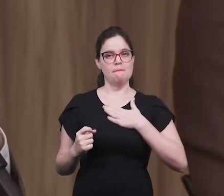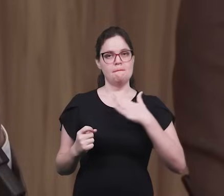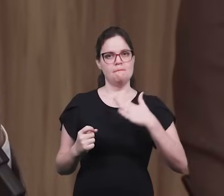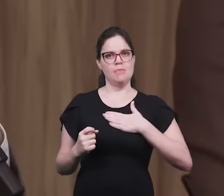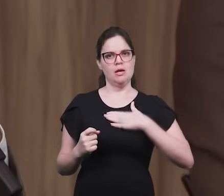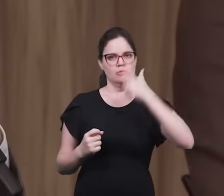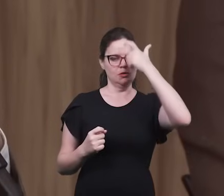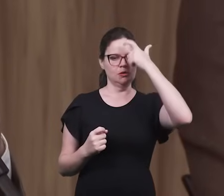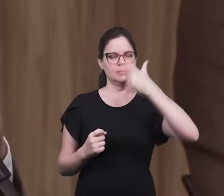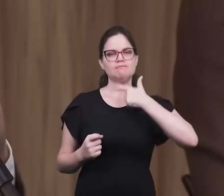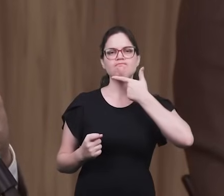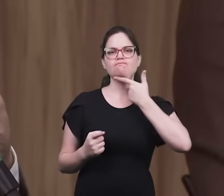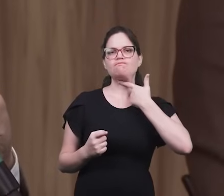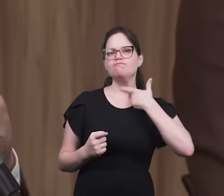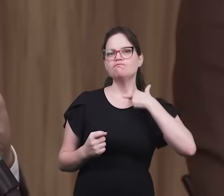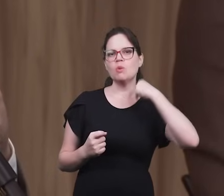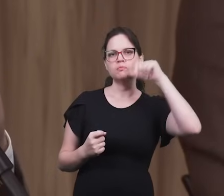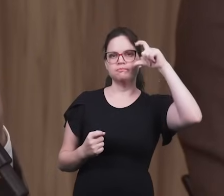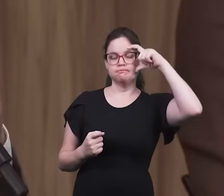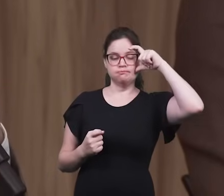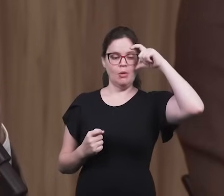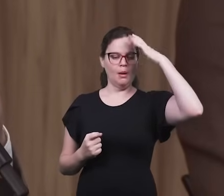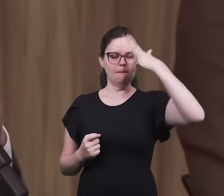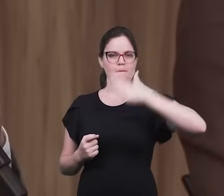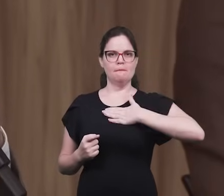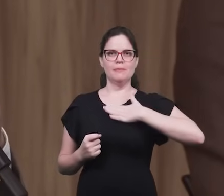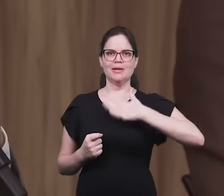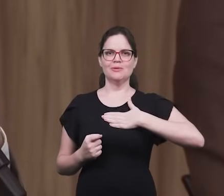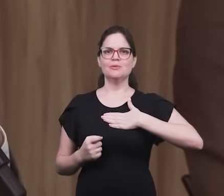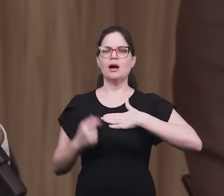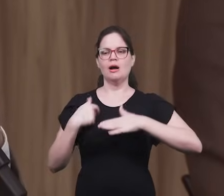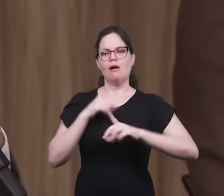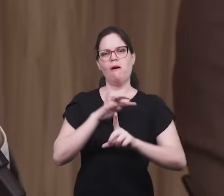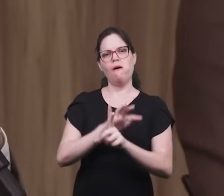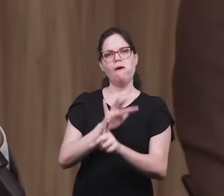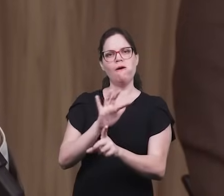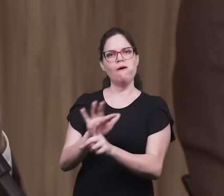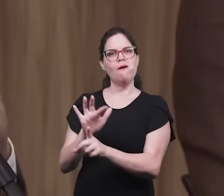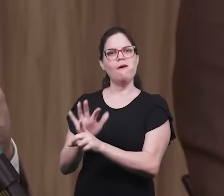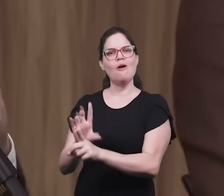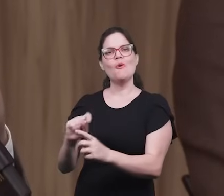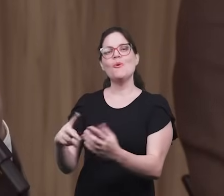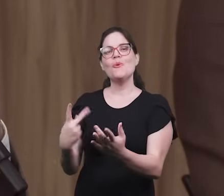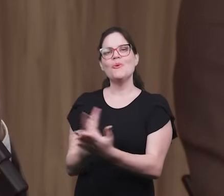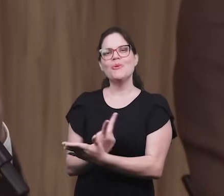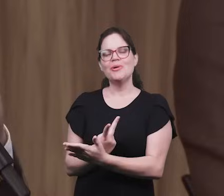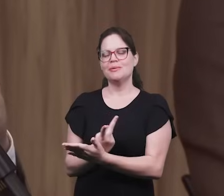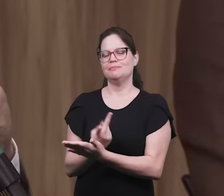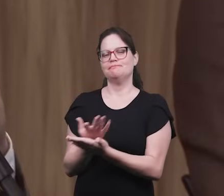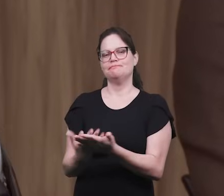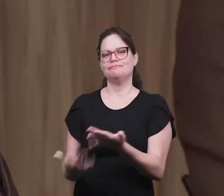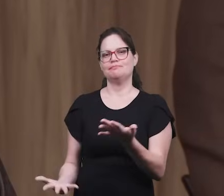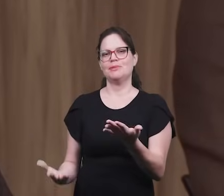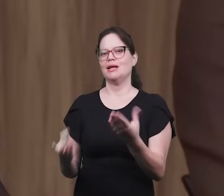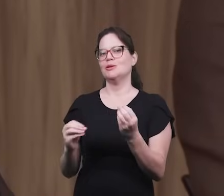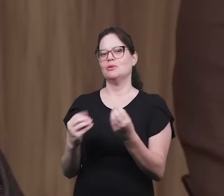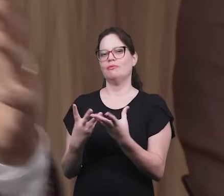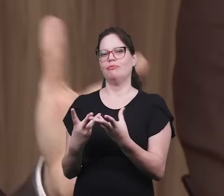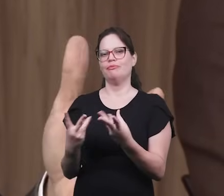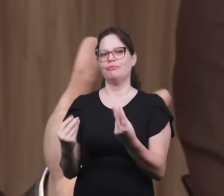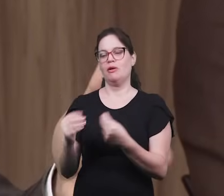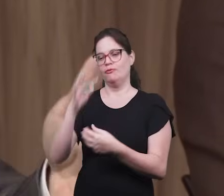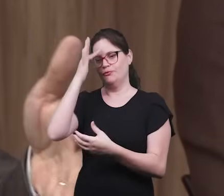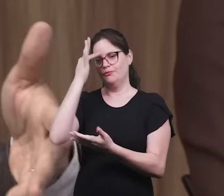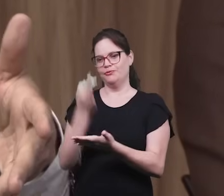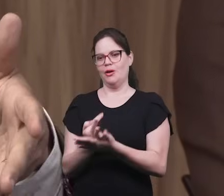humanos, das ambições humanas, e houve uma perda muito grande para a fé, para a salvação, para o projeto de Deus. Por